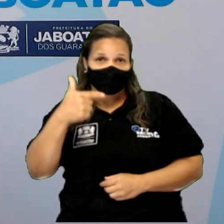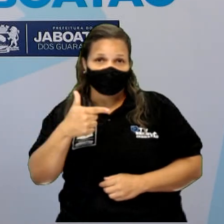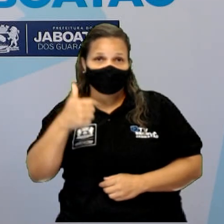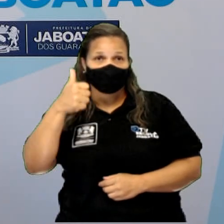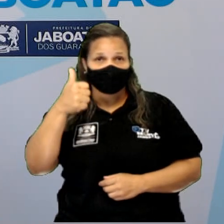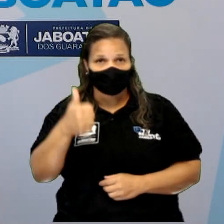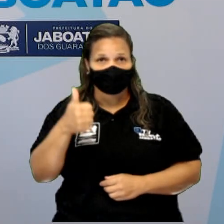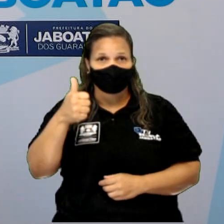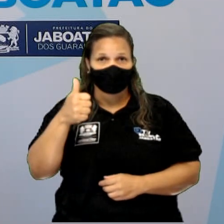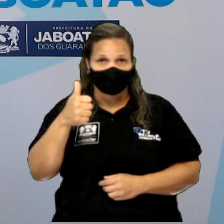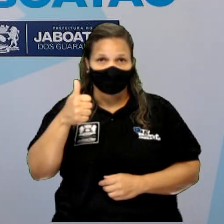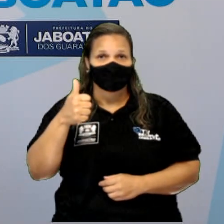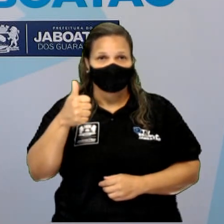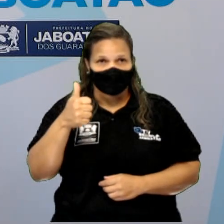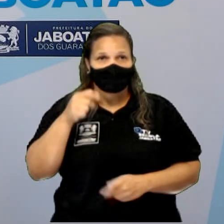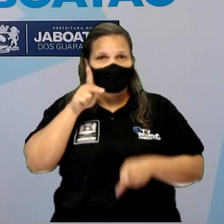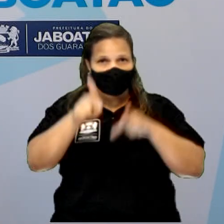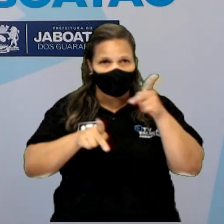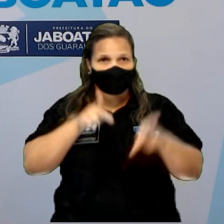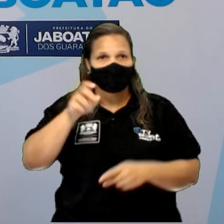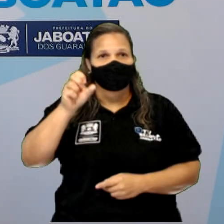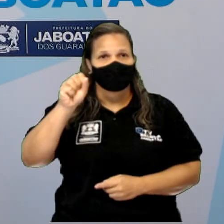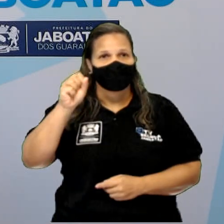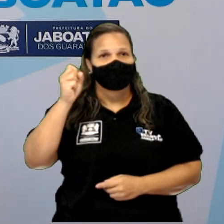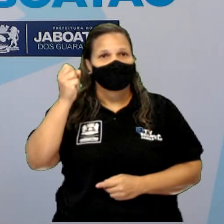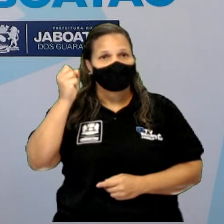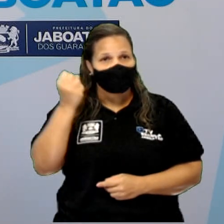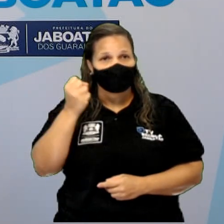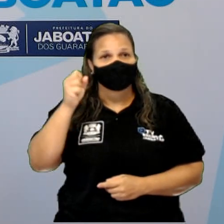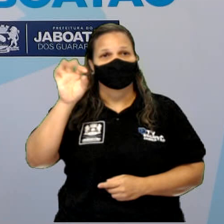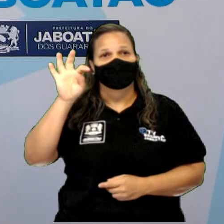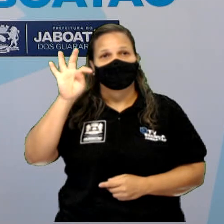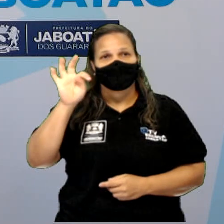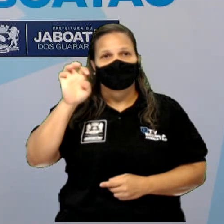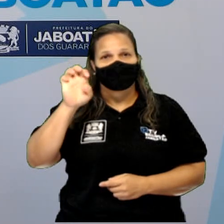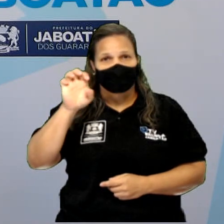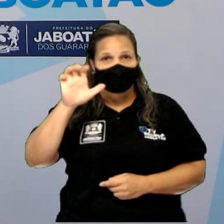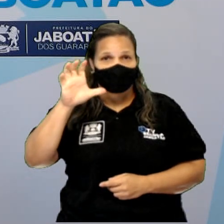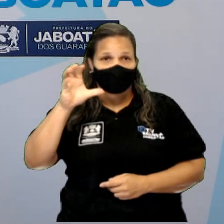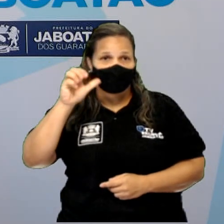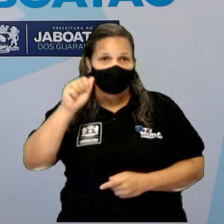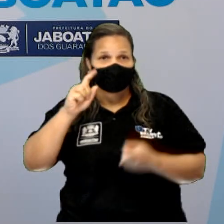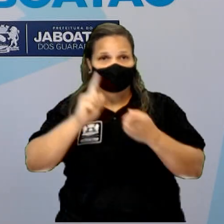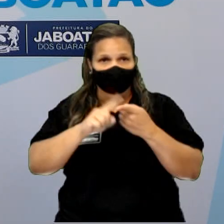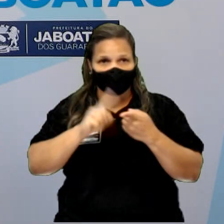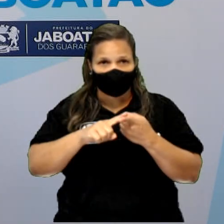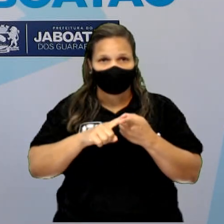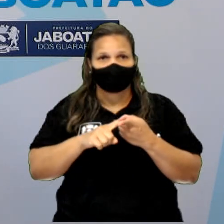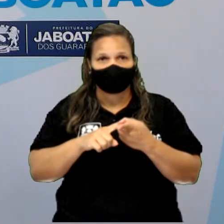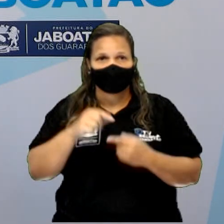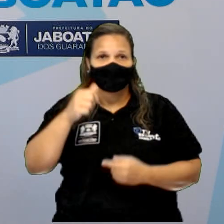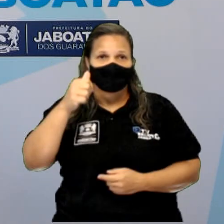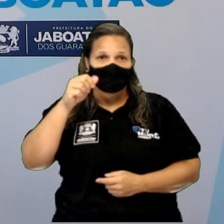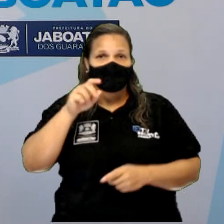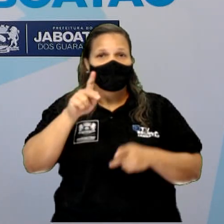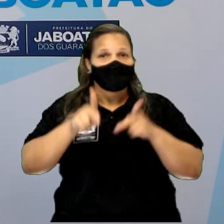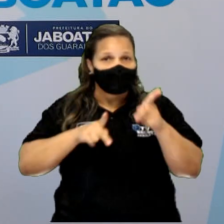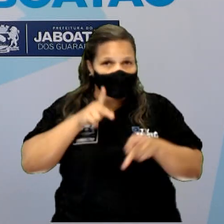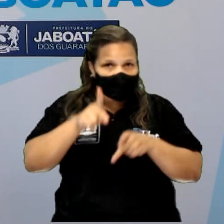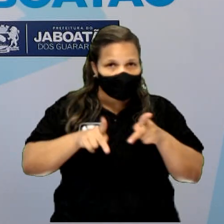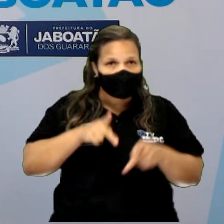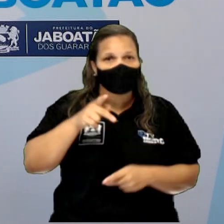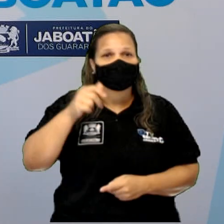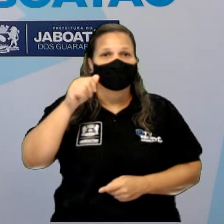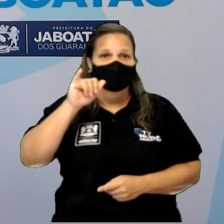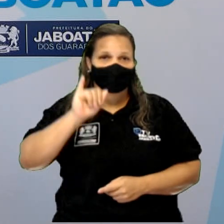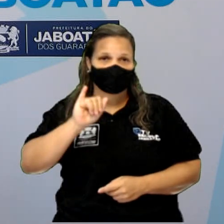dois fizeram estratégias de jogo pesado. Um deles teria afundado os navios quando desembarcou com seus soldados,